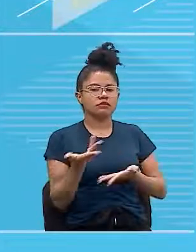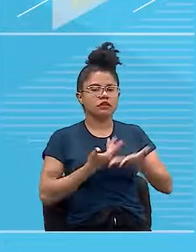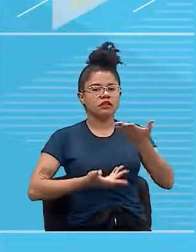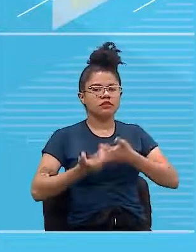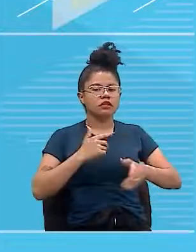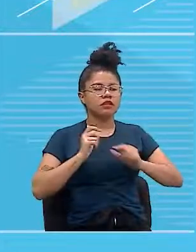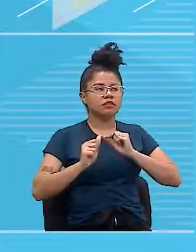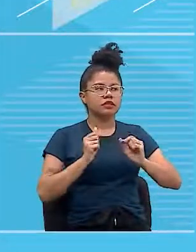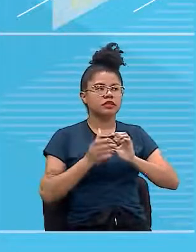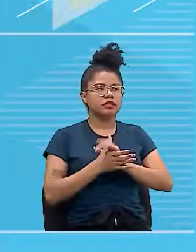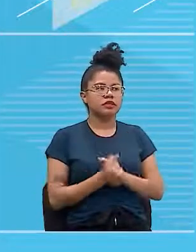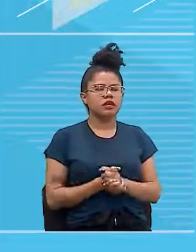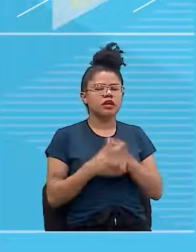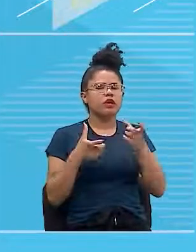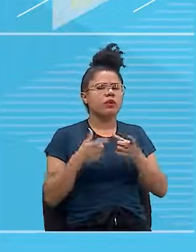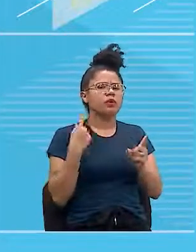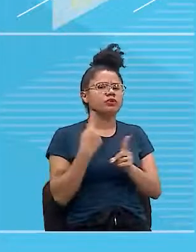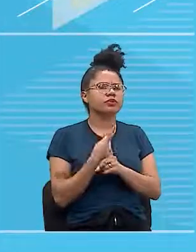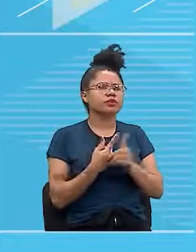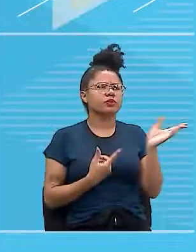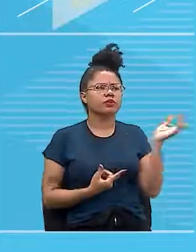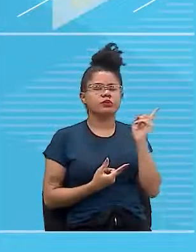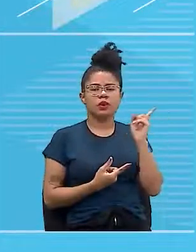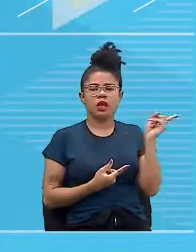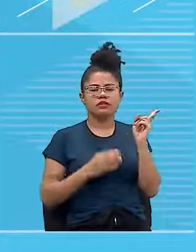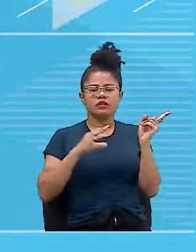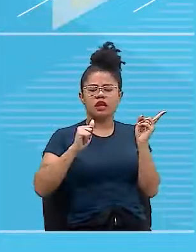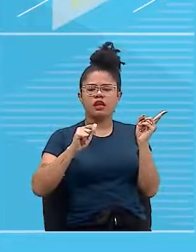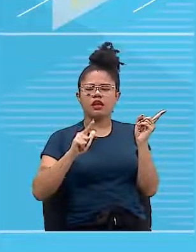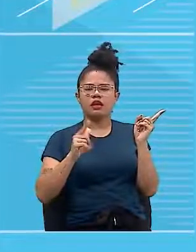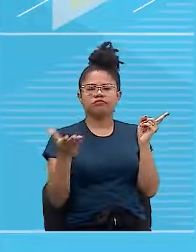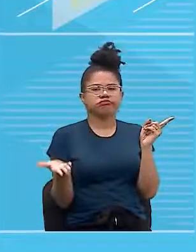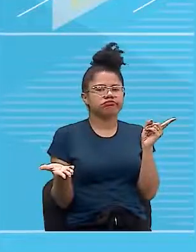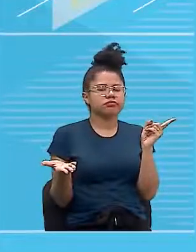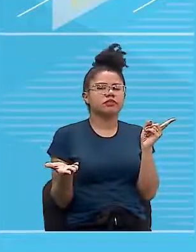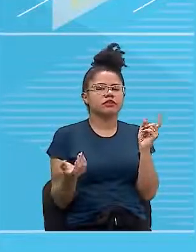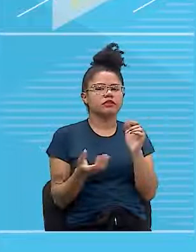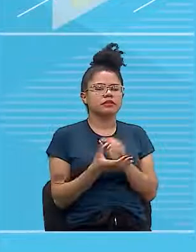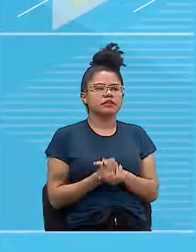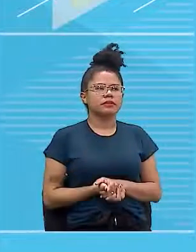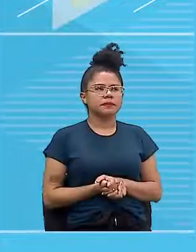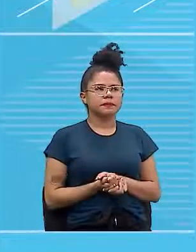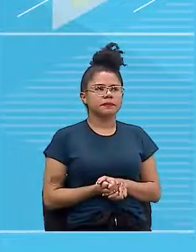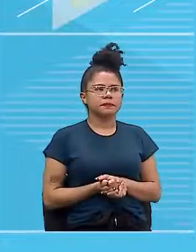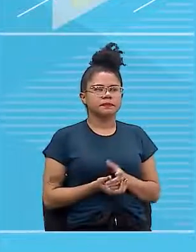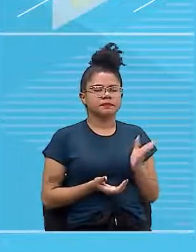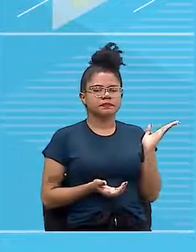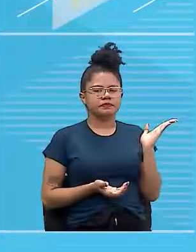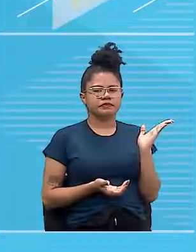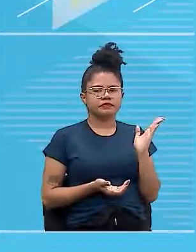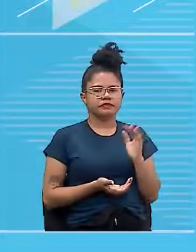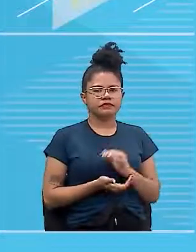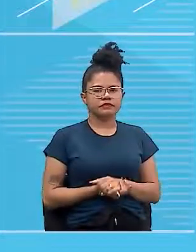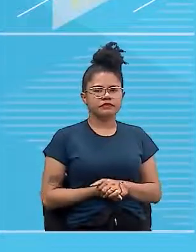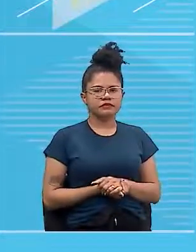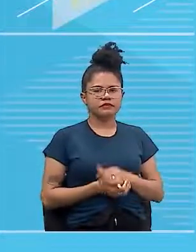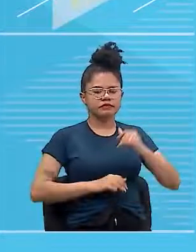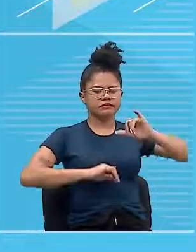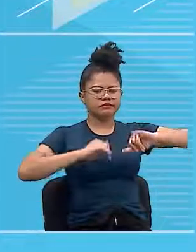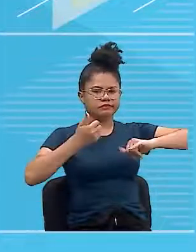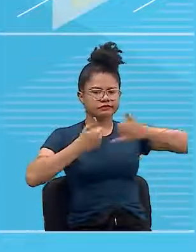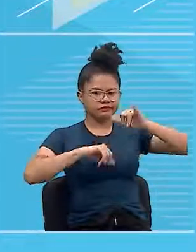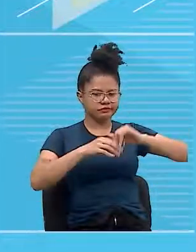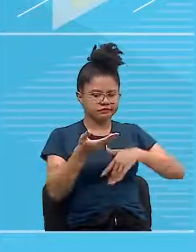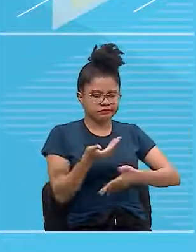relacionada exatamente com que onde é que eu encontro essa caloria na verdade pessoal quimicamente falando